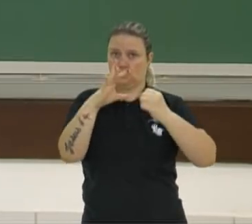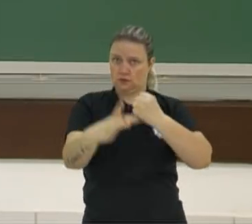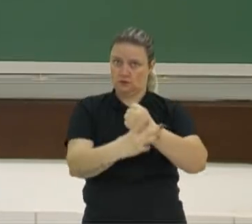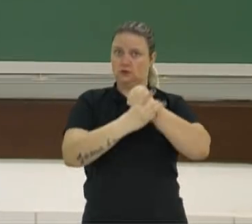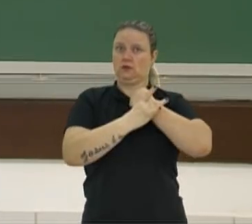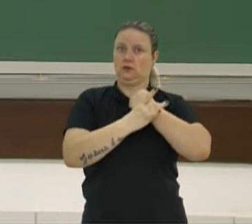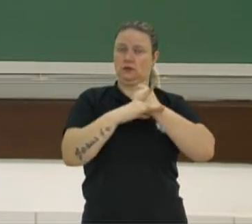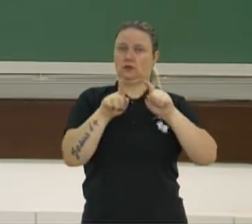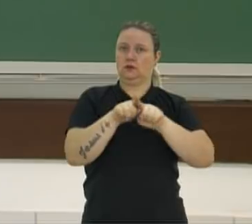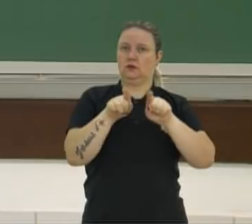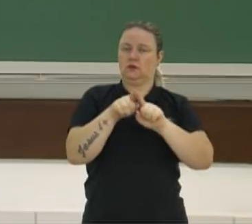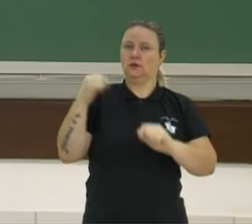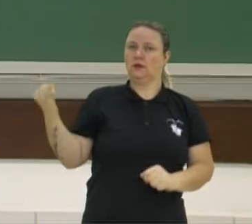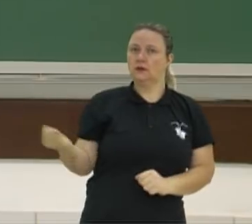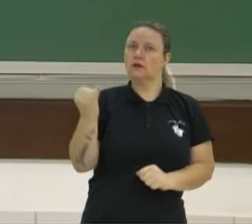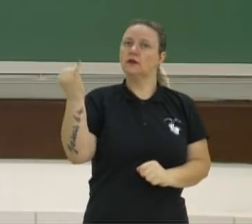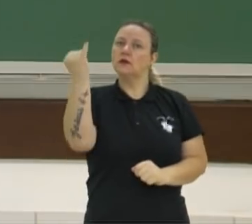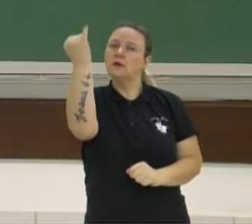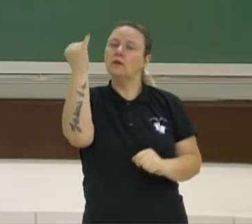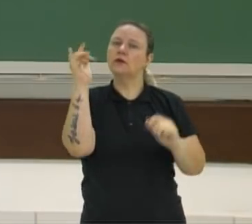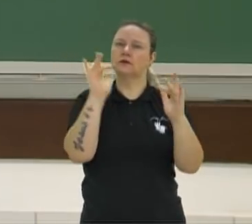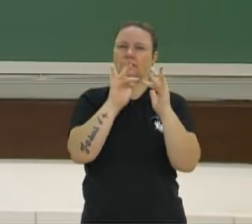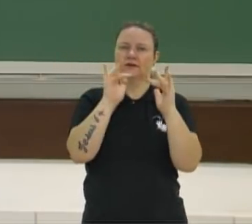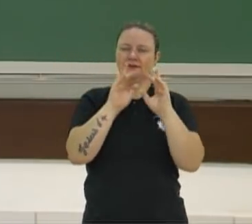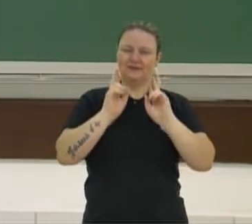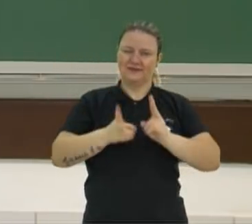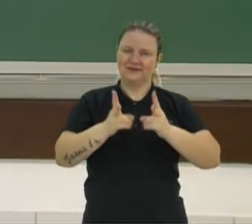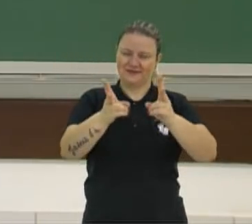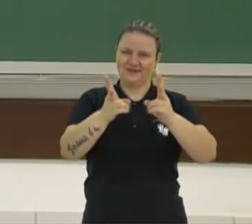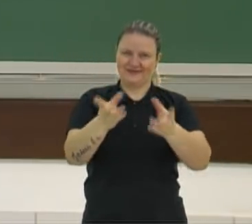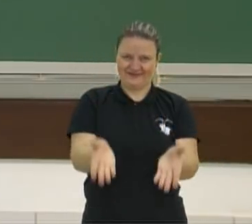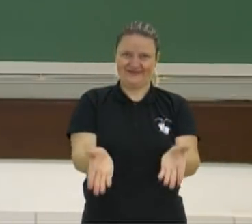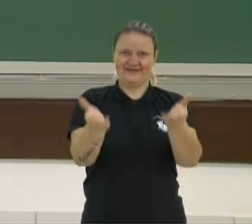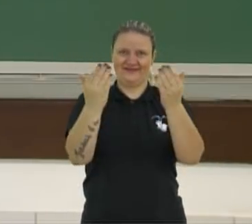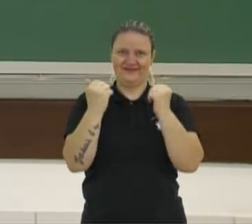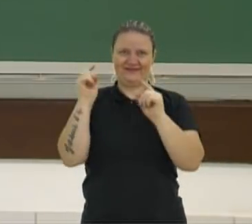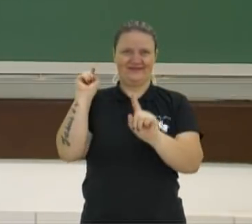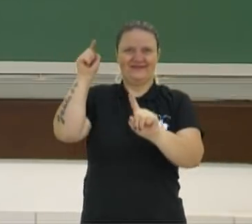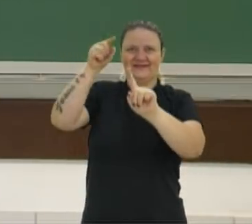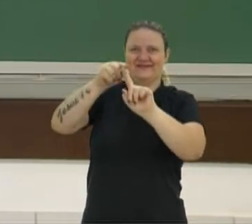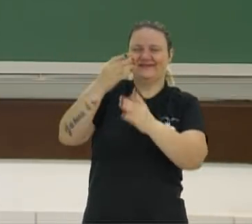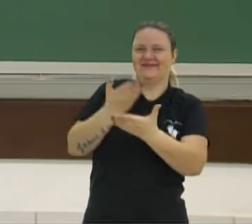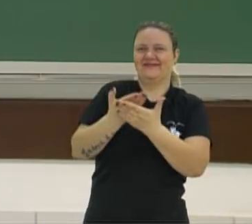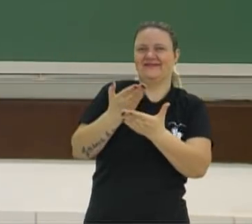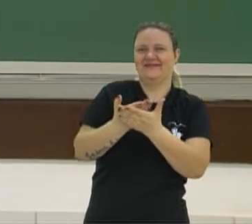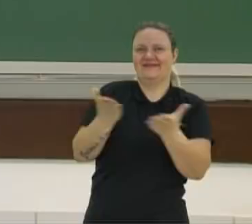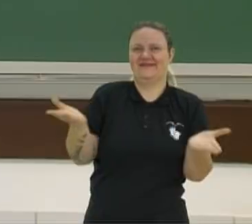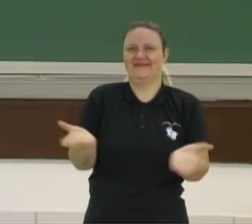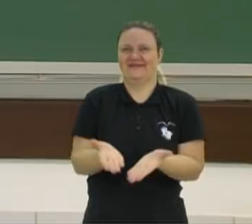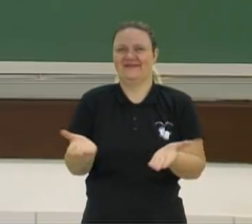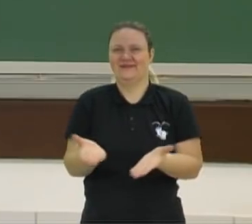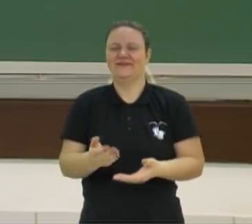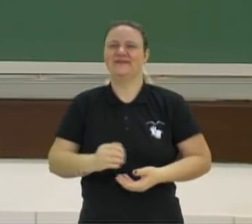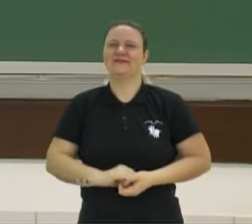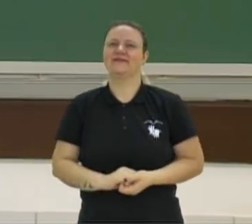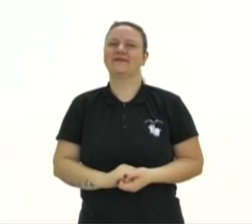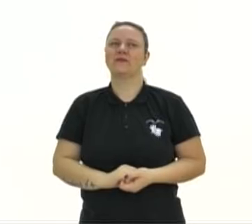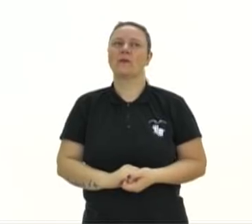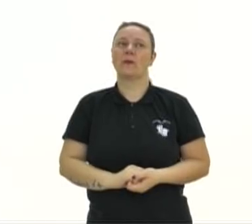muito importante esse contato, mantenha sempre. Agora vamos aos nossos objetivos. Eles